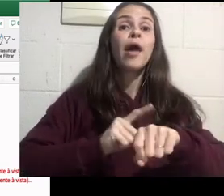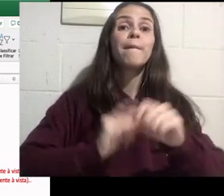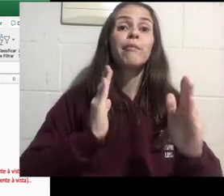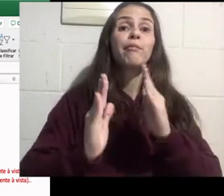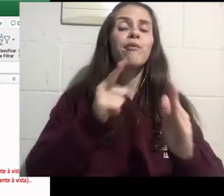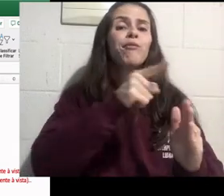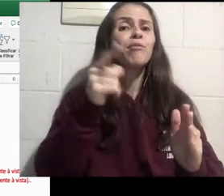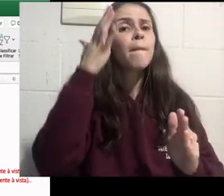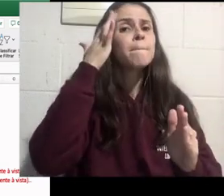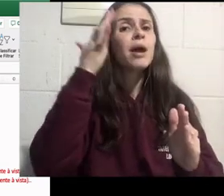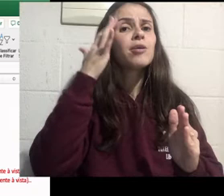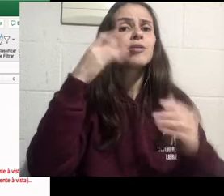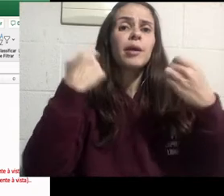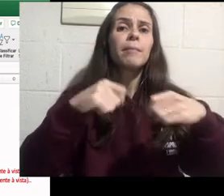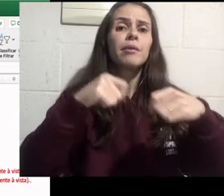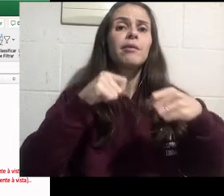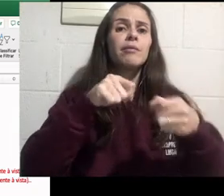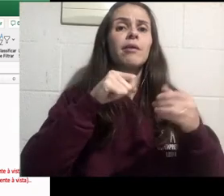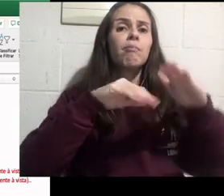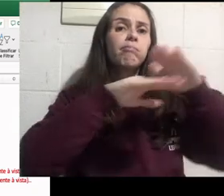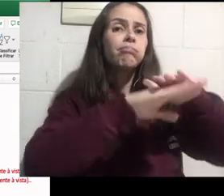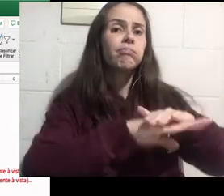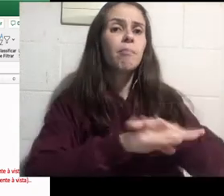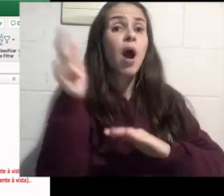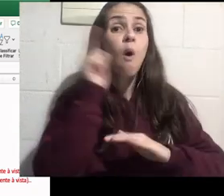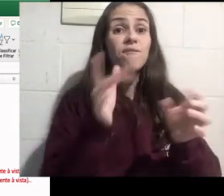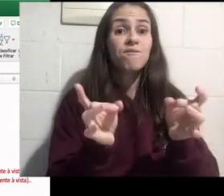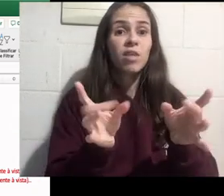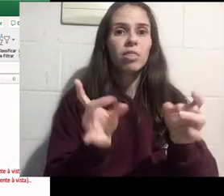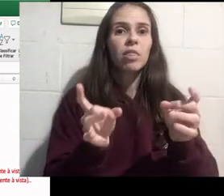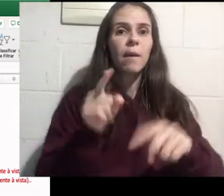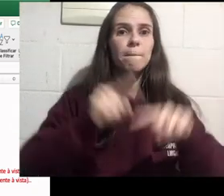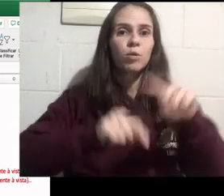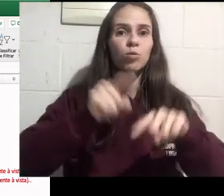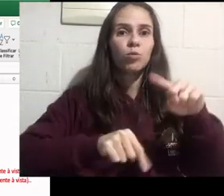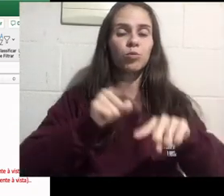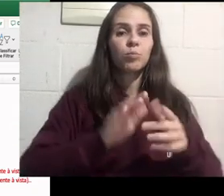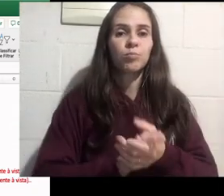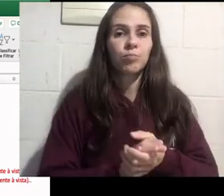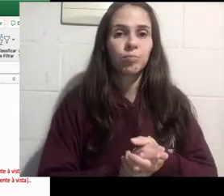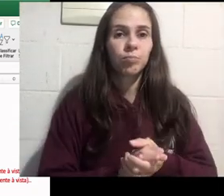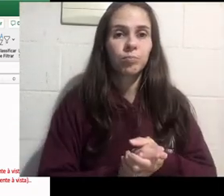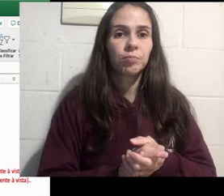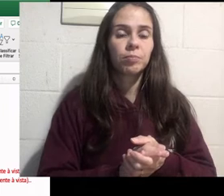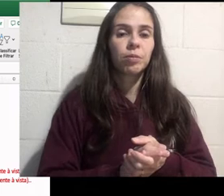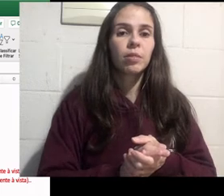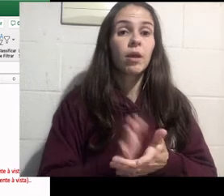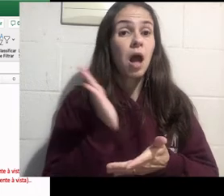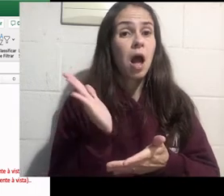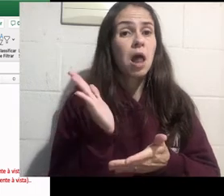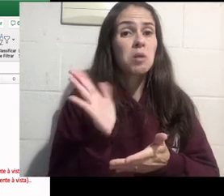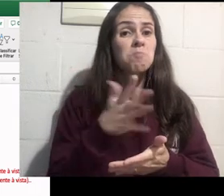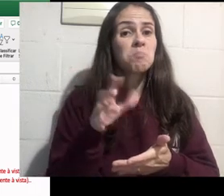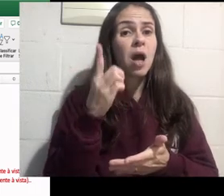que vocês imaginam que a mini empresa vai levar para vender os seus produtos, né? Então, aqui eu